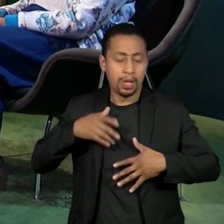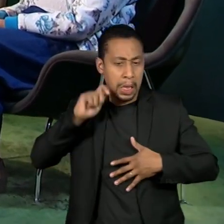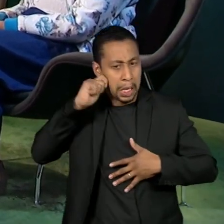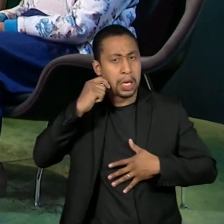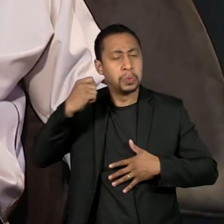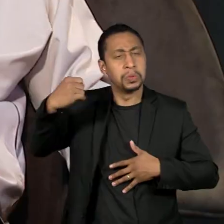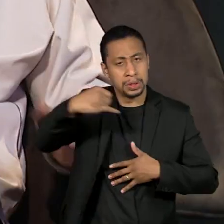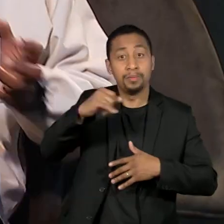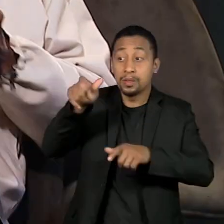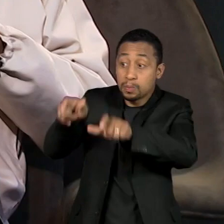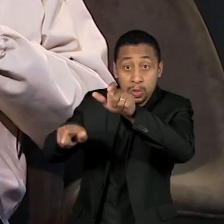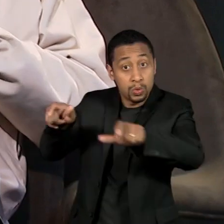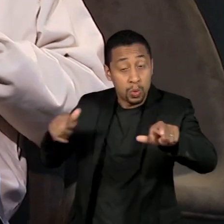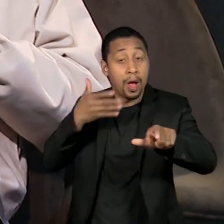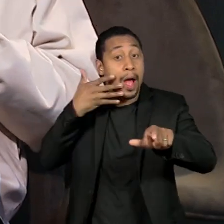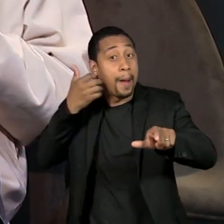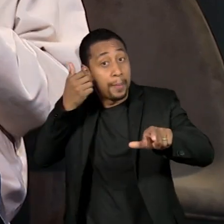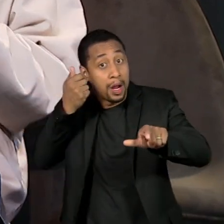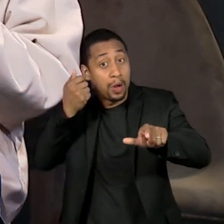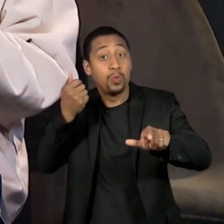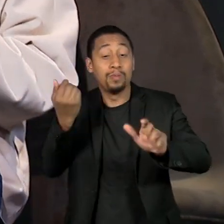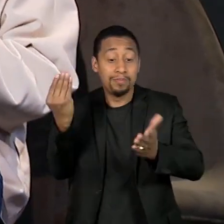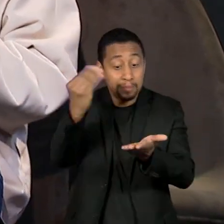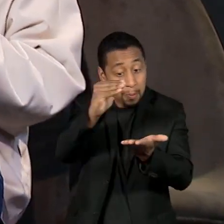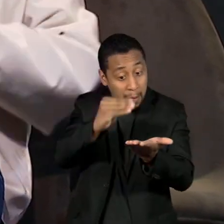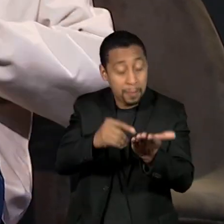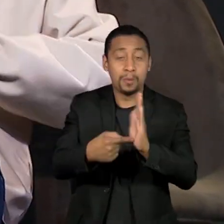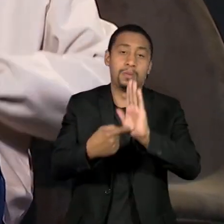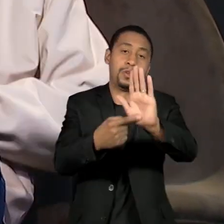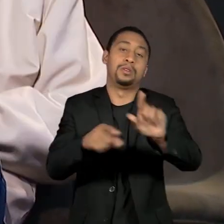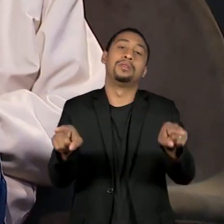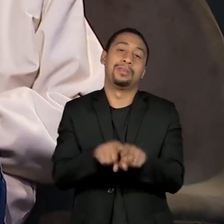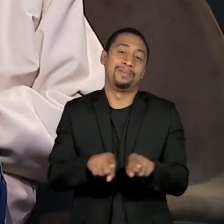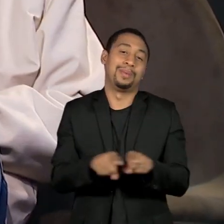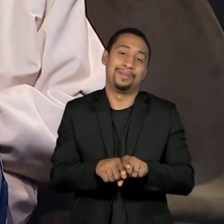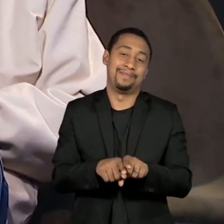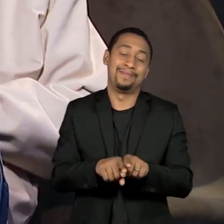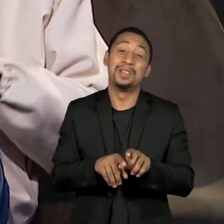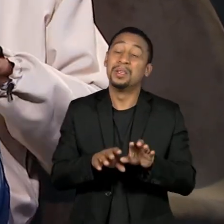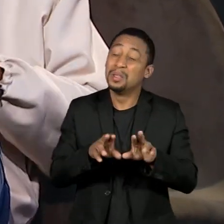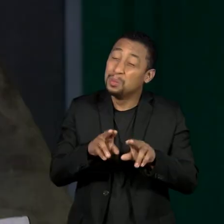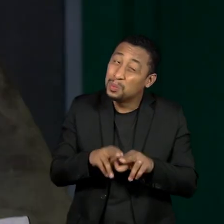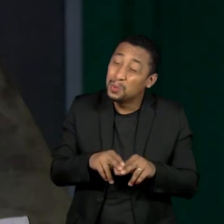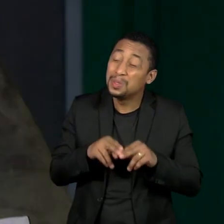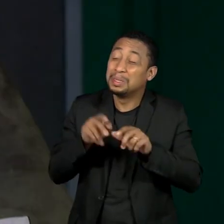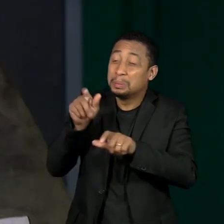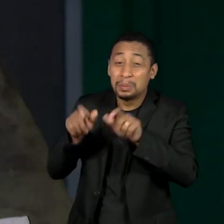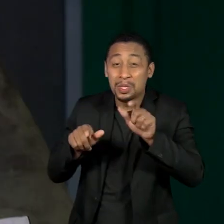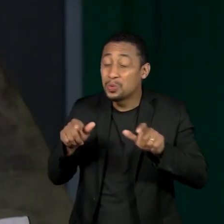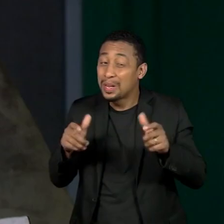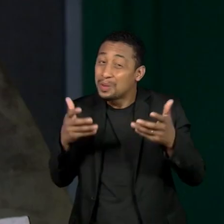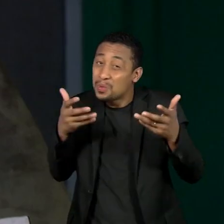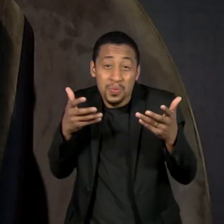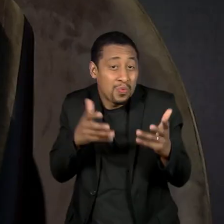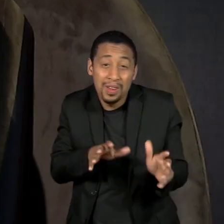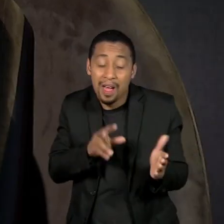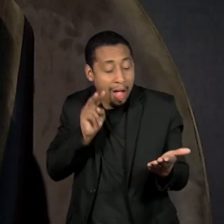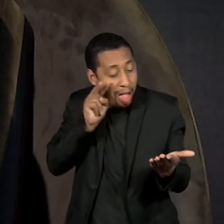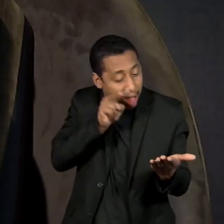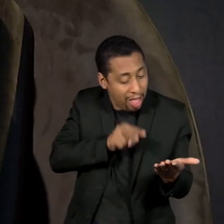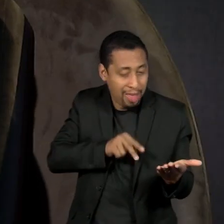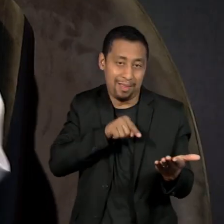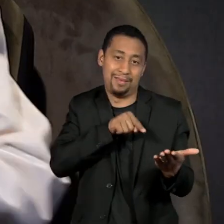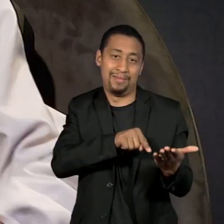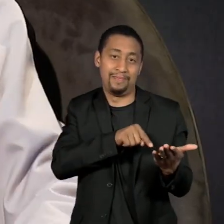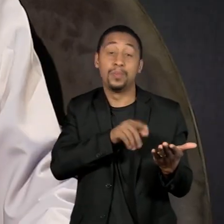por isso que há uma certa resistência a essa literatura. Porque quando o branco escreve sobre